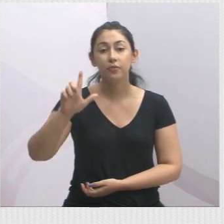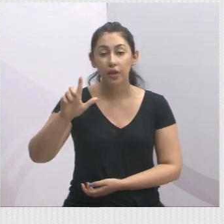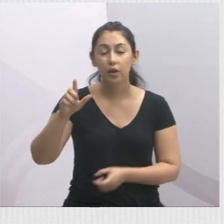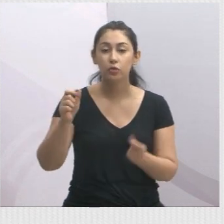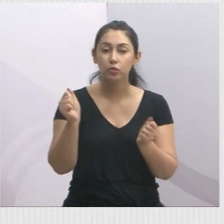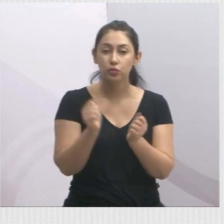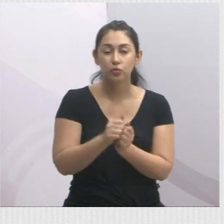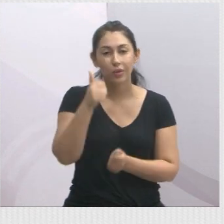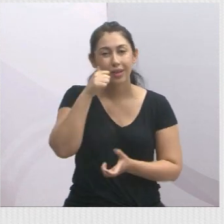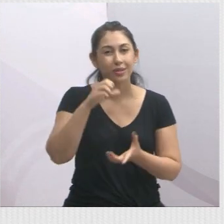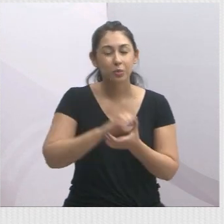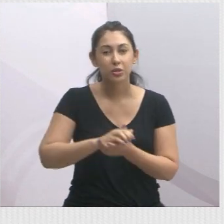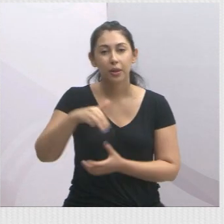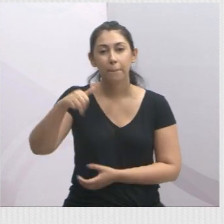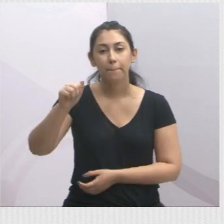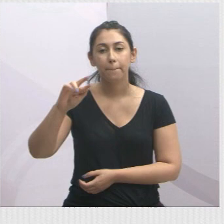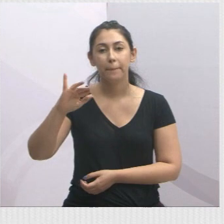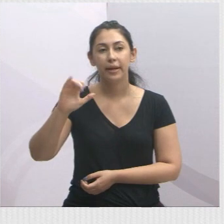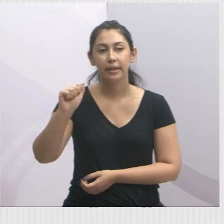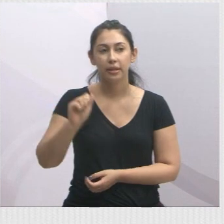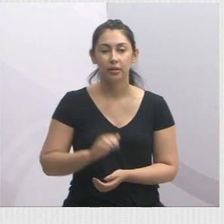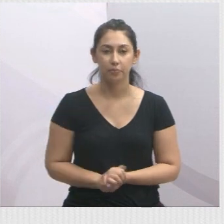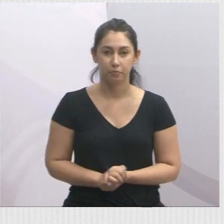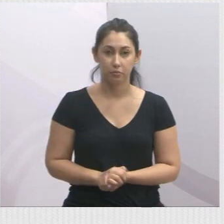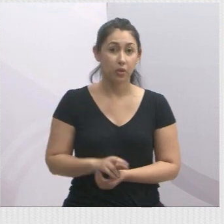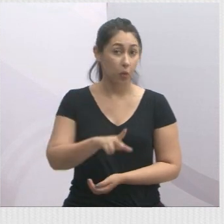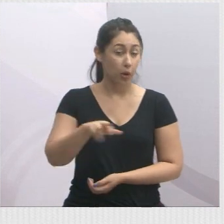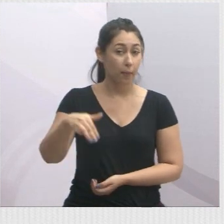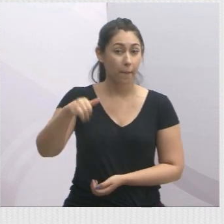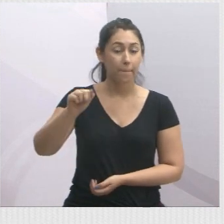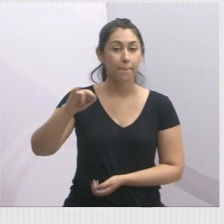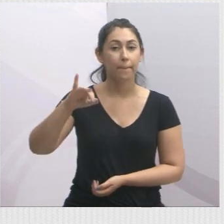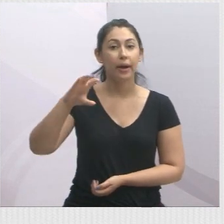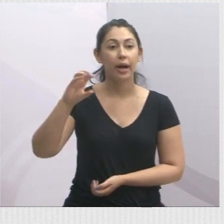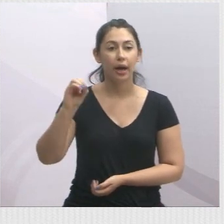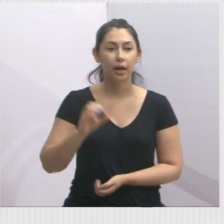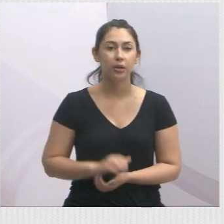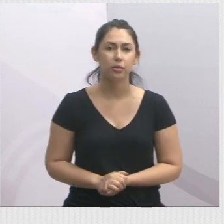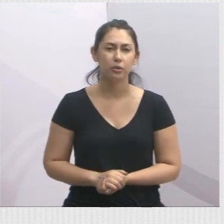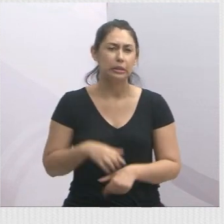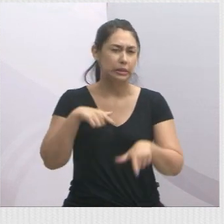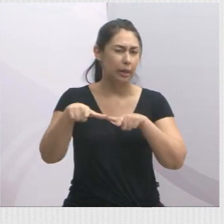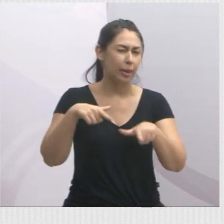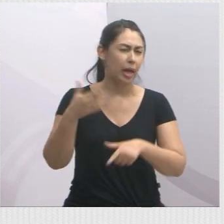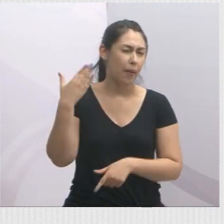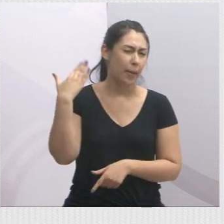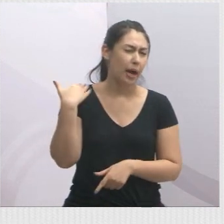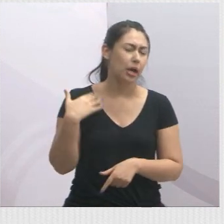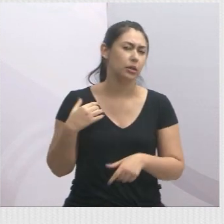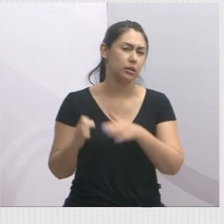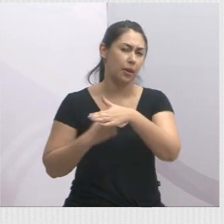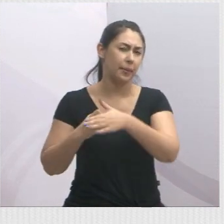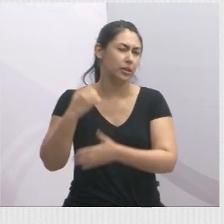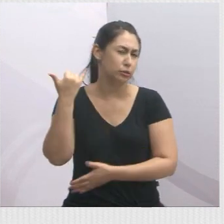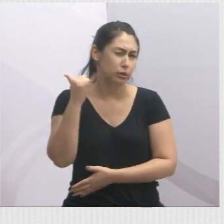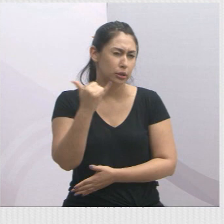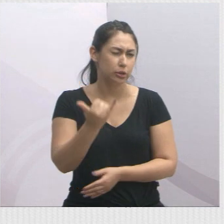Maria Germano de Lima. O irmão Mário Cassiano, funcionário da antiga Light, por volta do ano